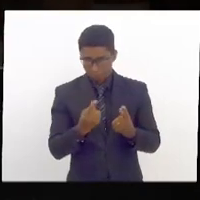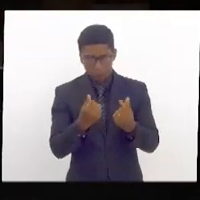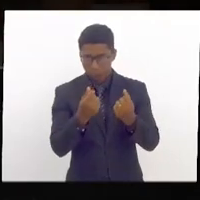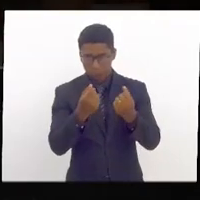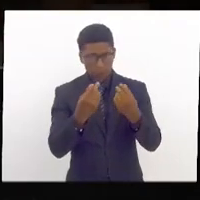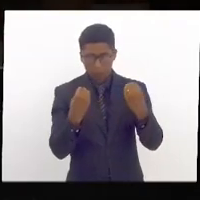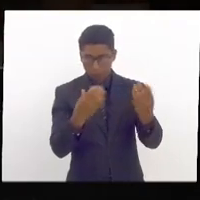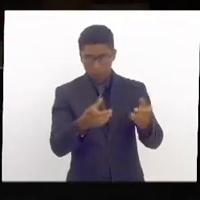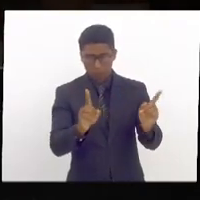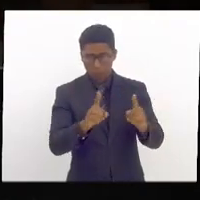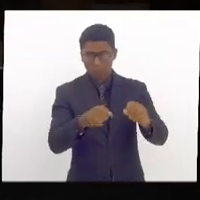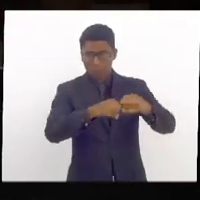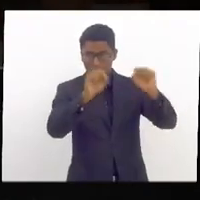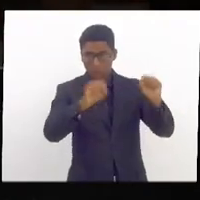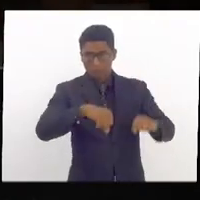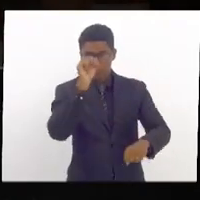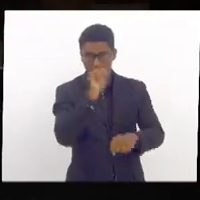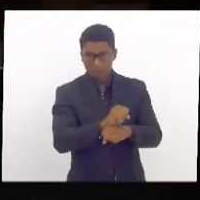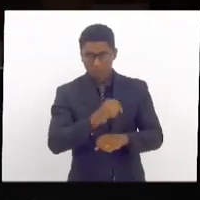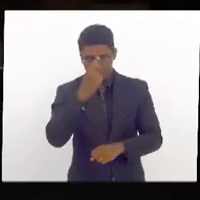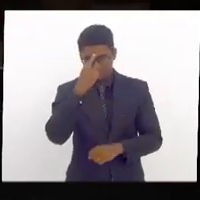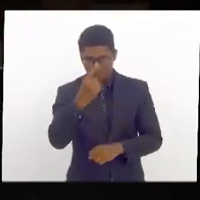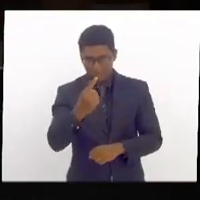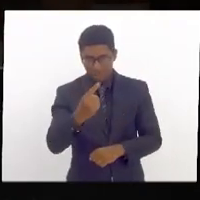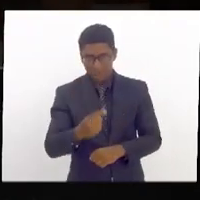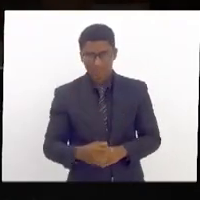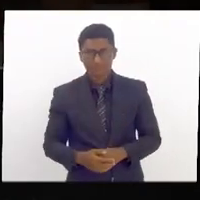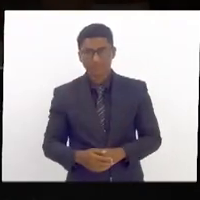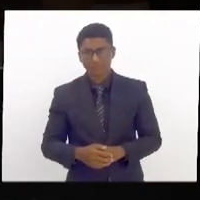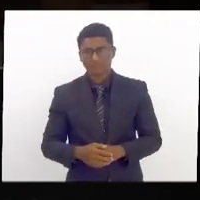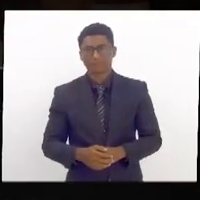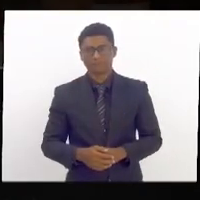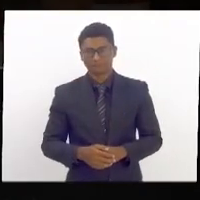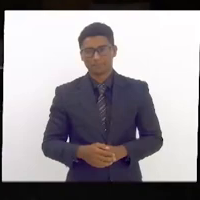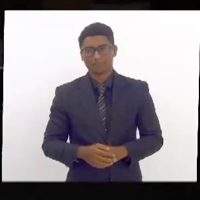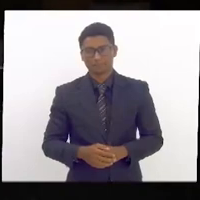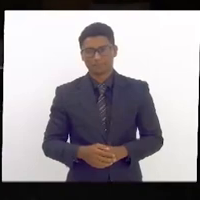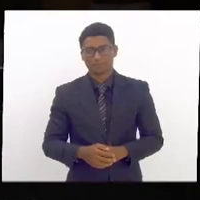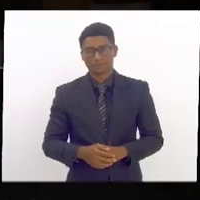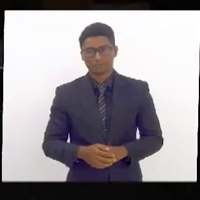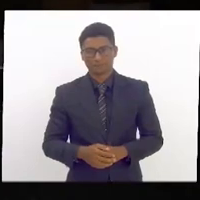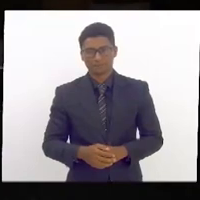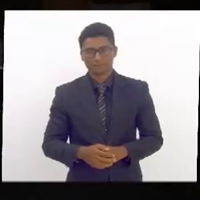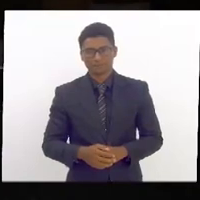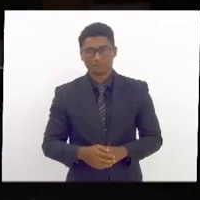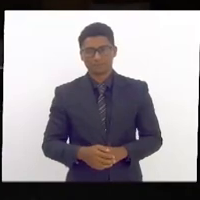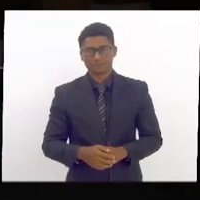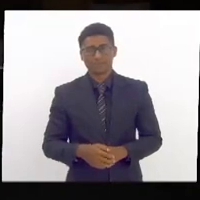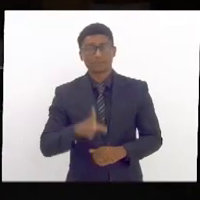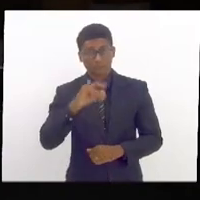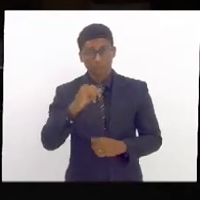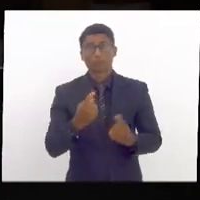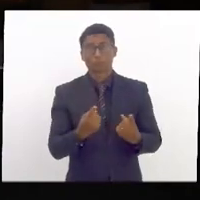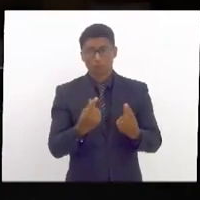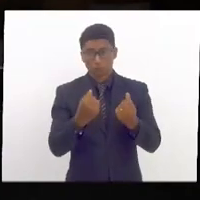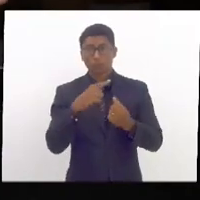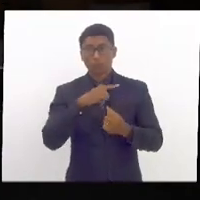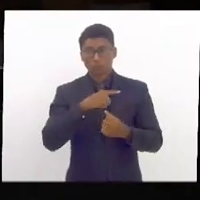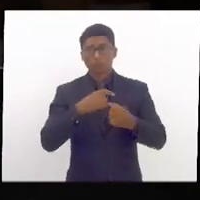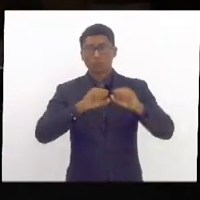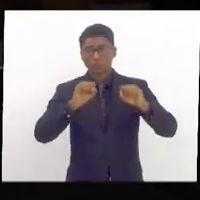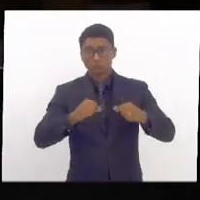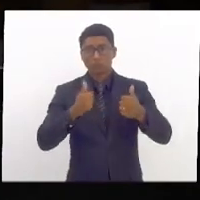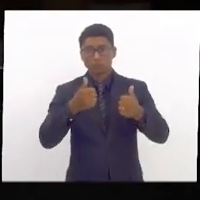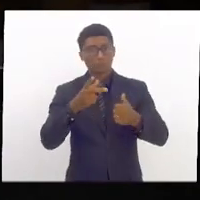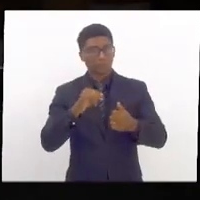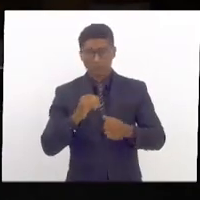o sistema para. Lembra, Pedro? Pedro, lembra disso, Pedro? Lembra, Pedro? Se tiver dinheiro, o sistema volta. Se